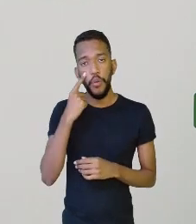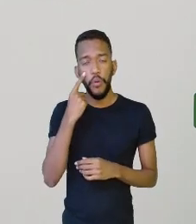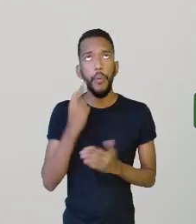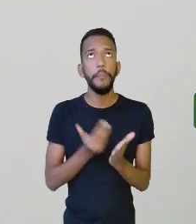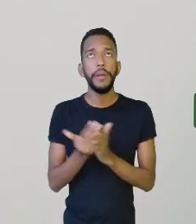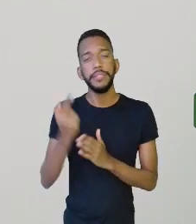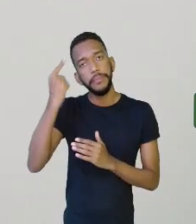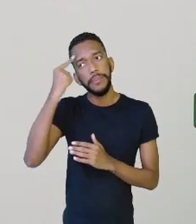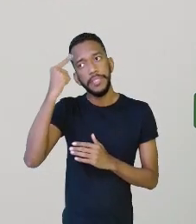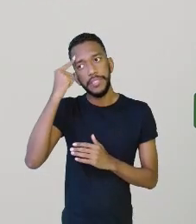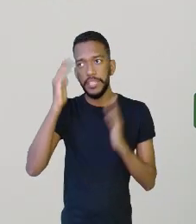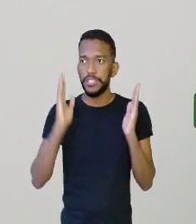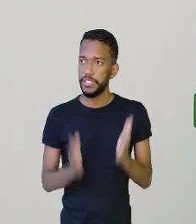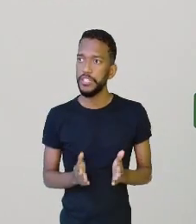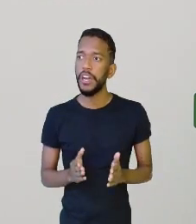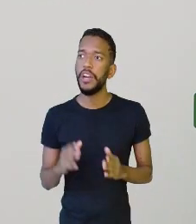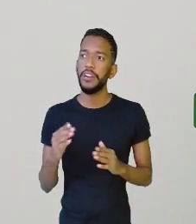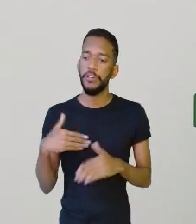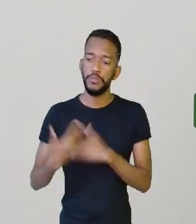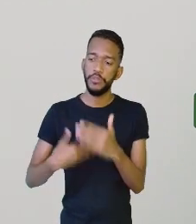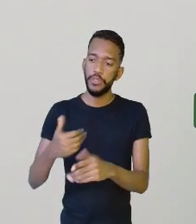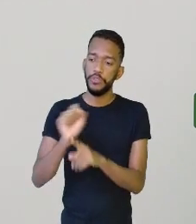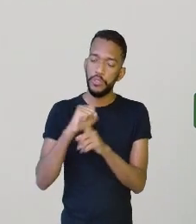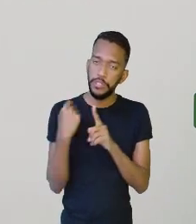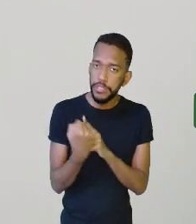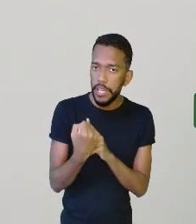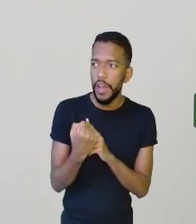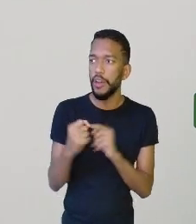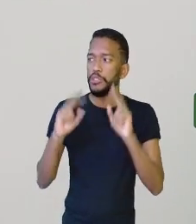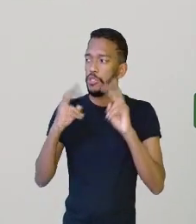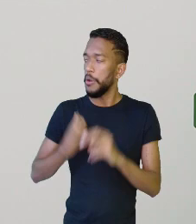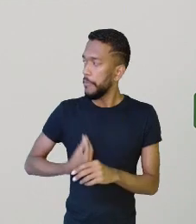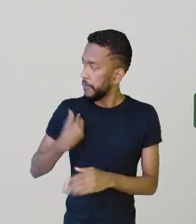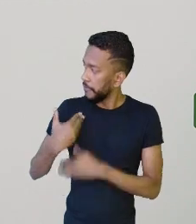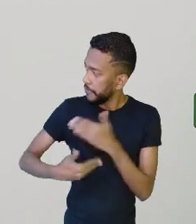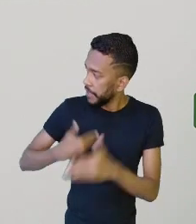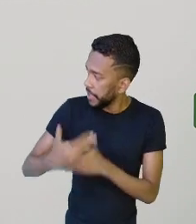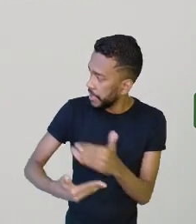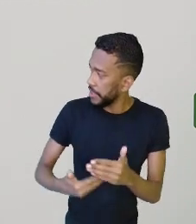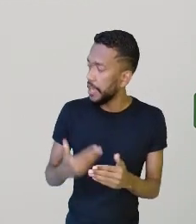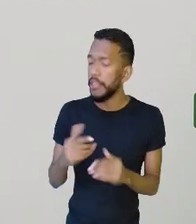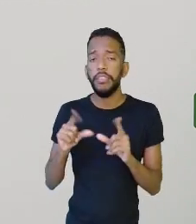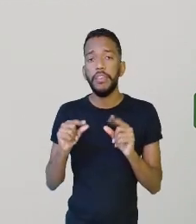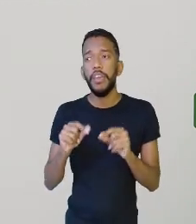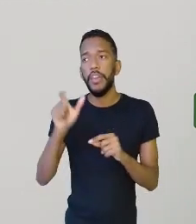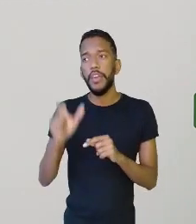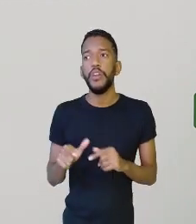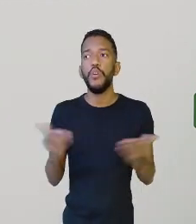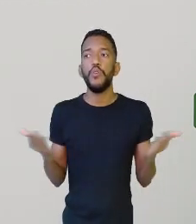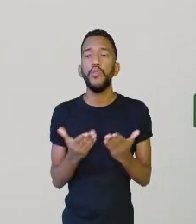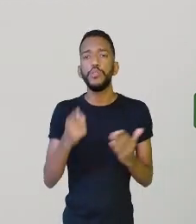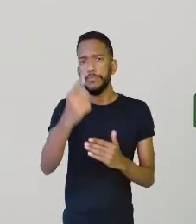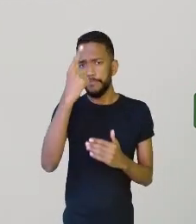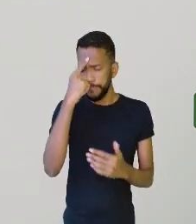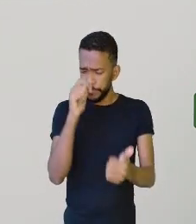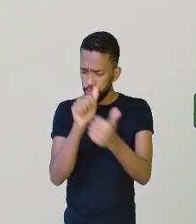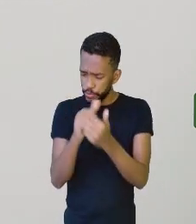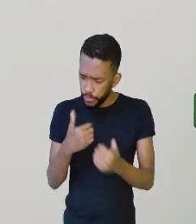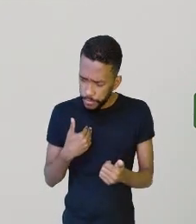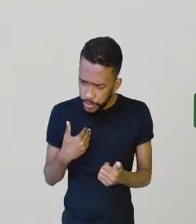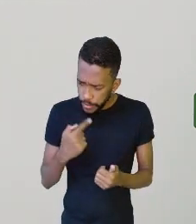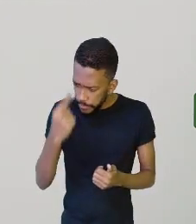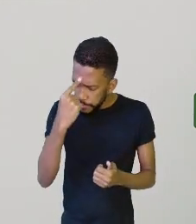a pensar na construção social, no meio de vida, quem é hoje, pensa aí, junto